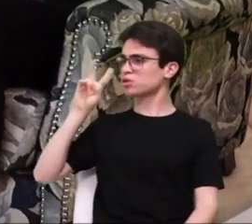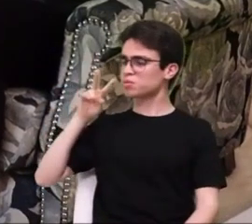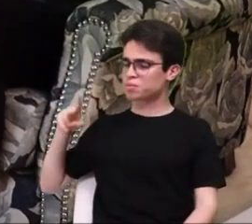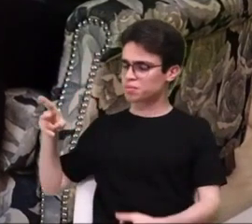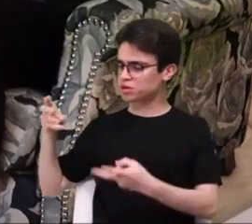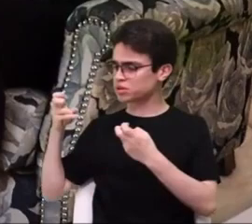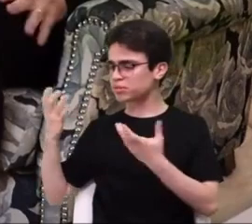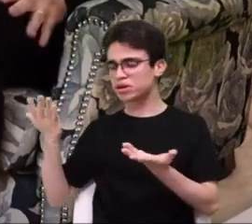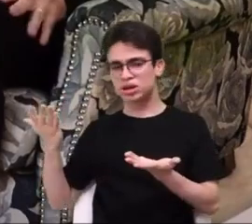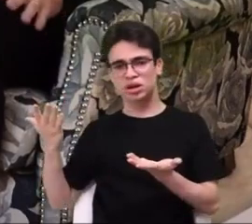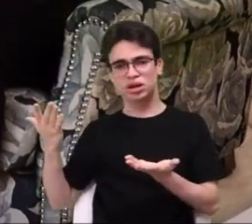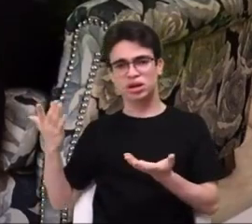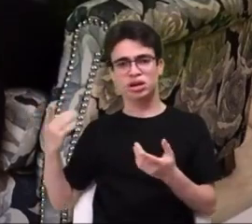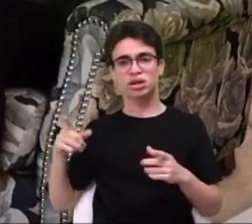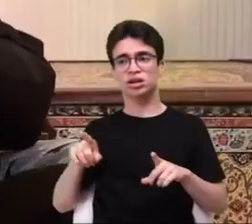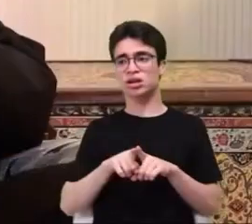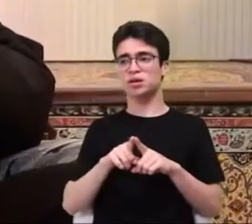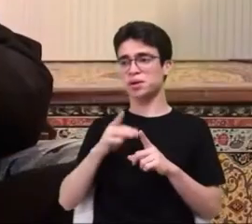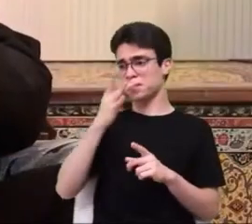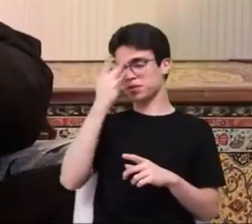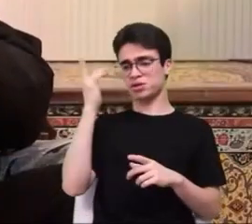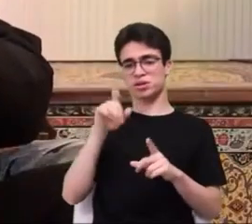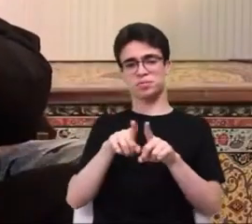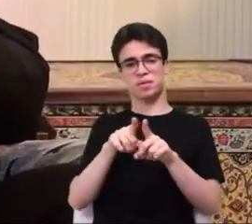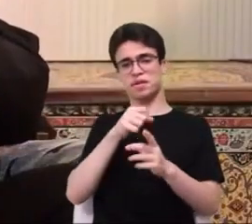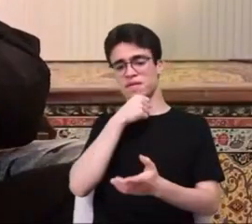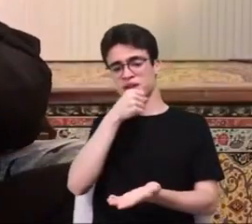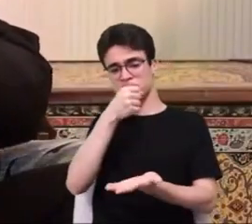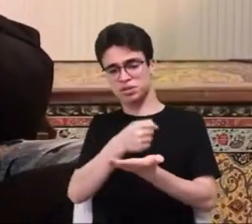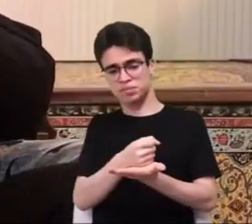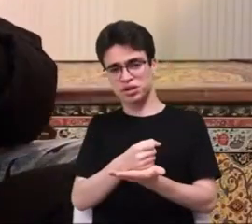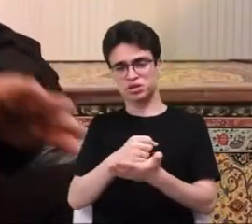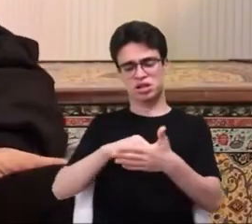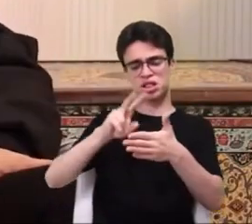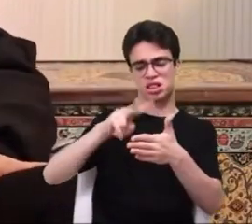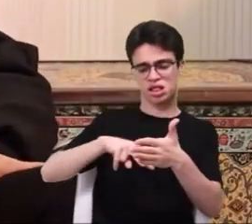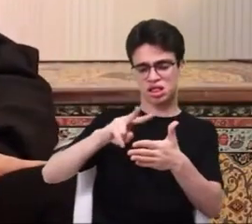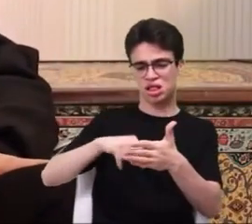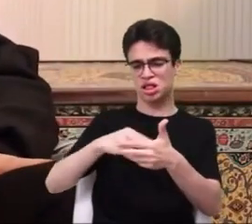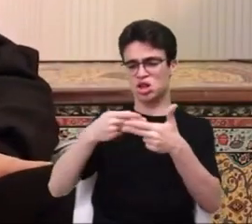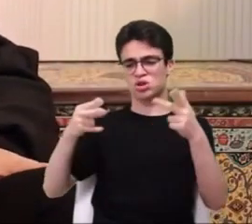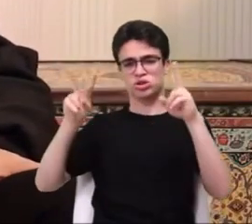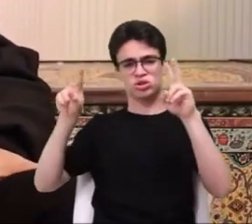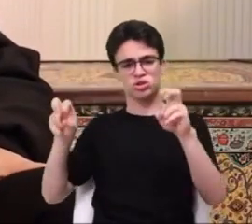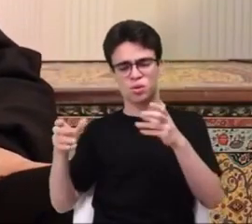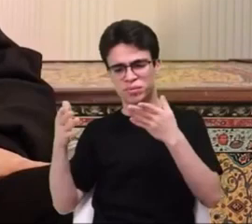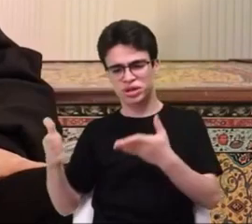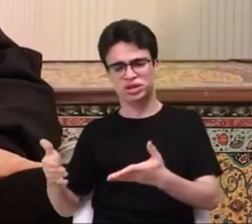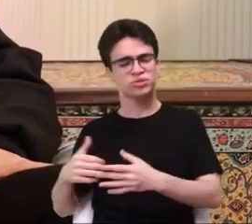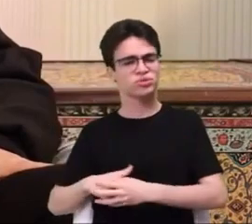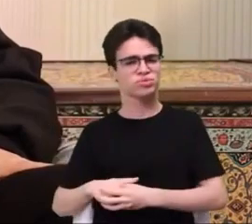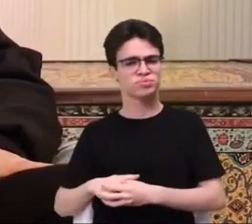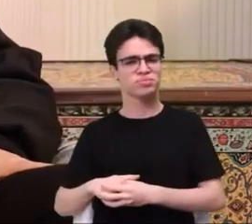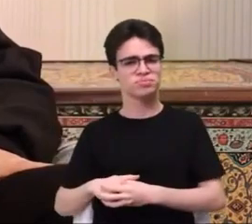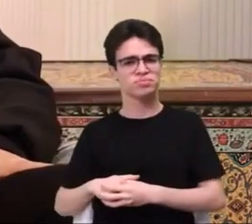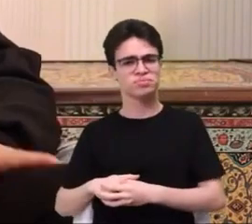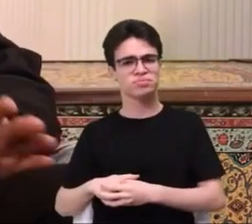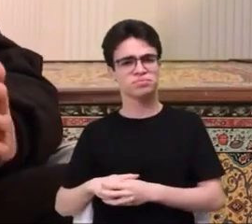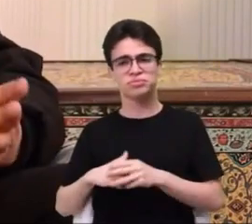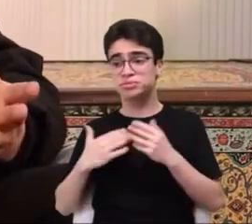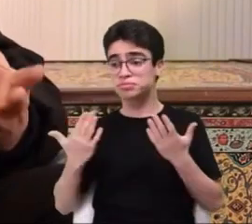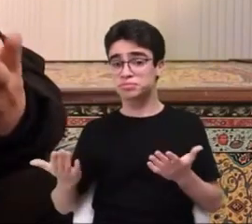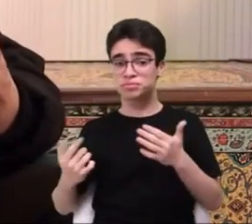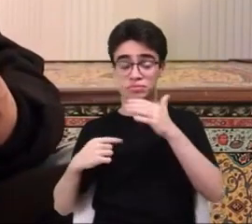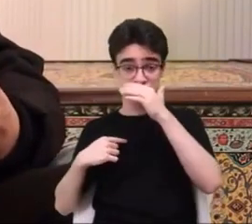né? Ninguém foi lá no Velho Testamento também ler os versículos que falavam a respeito disso.